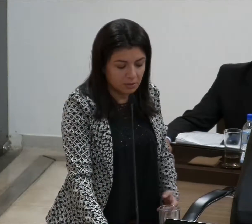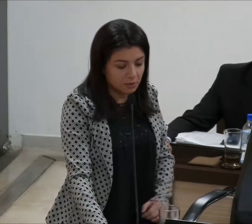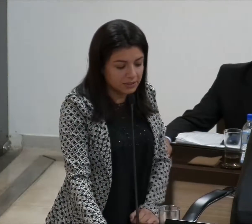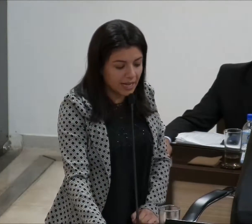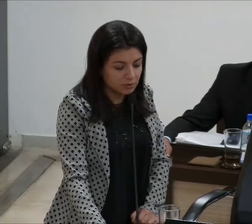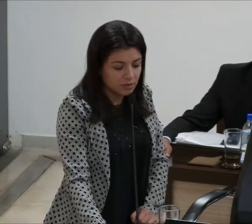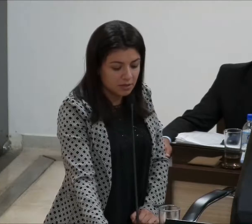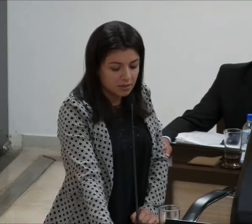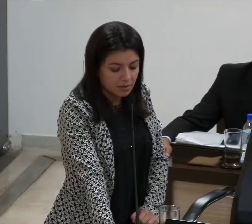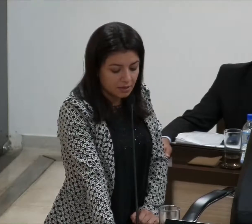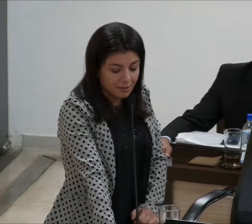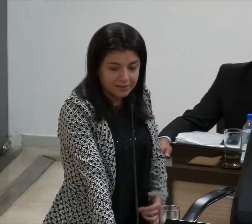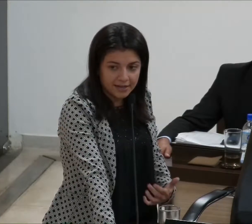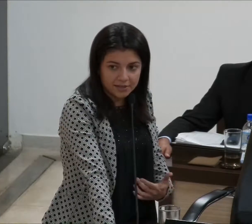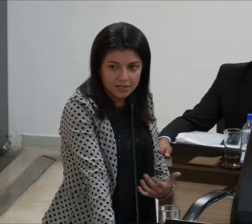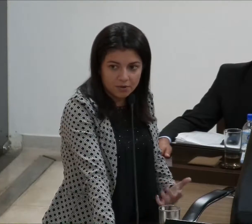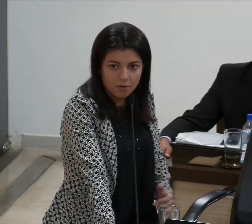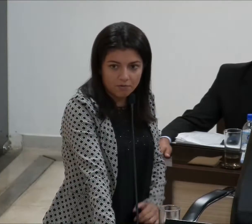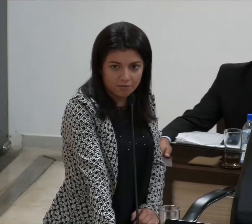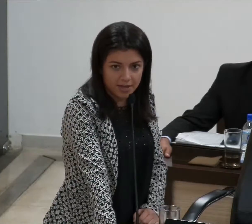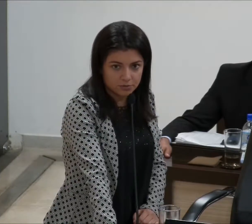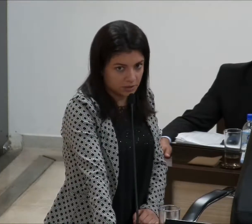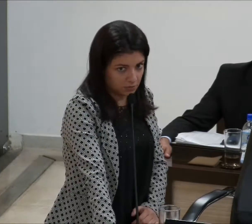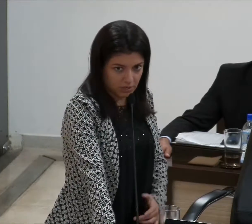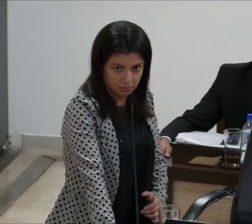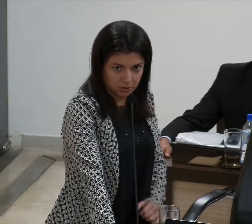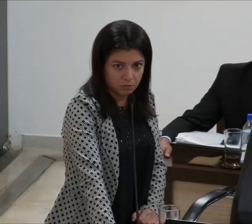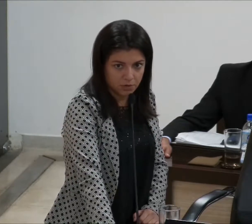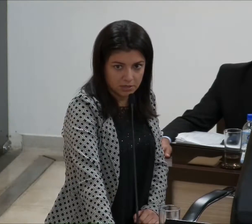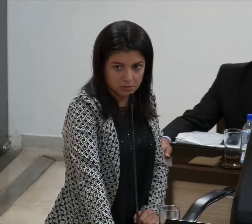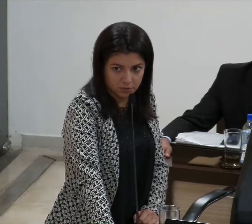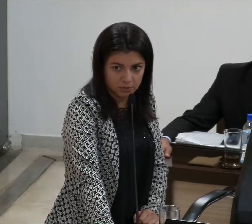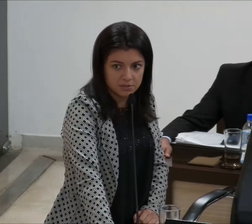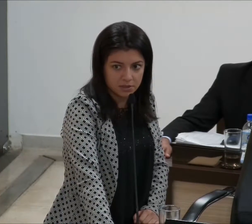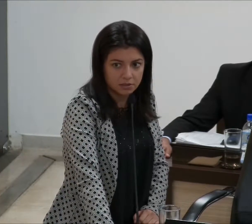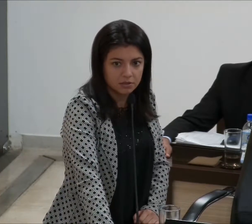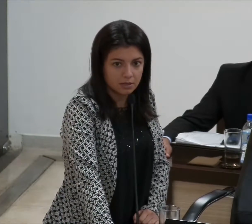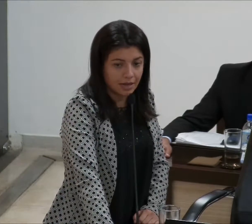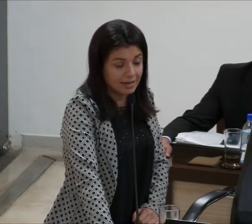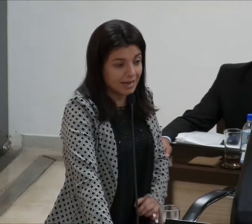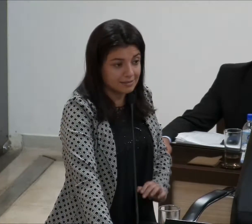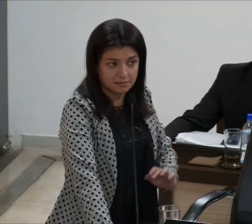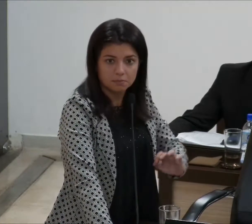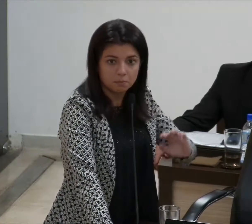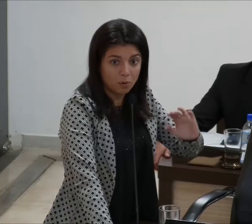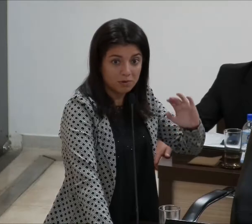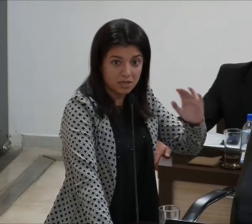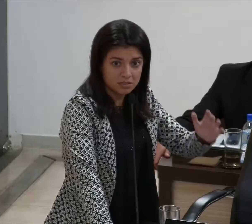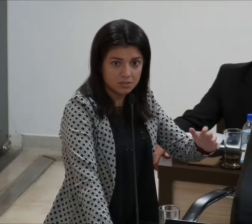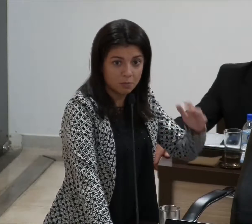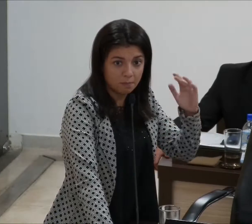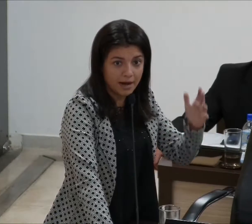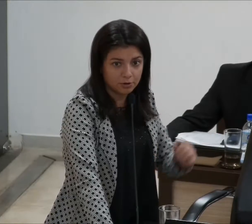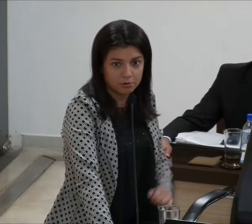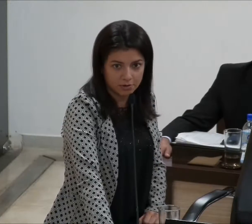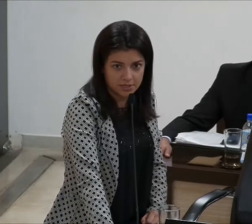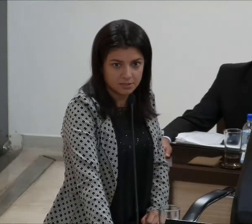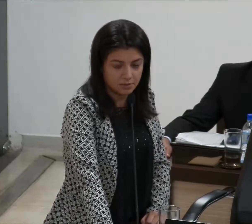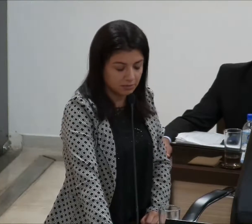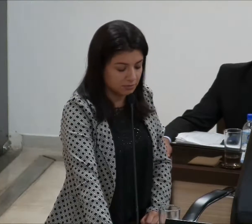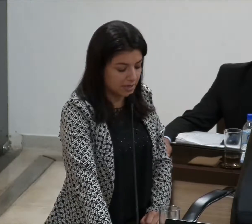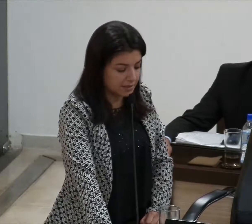estava sendo abordado, matéria que eu confesso que não tenho tanto conhecimento assim, aliás, pouquíssimo,